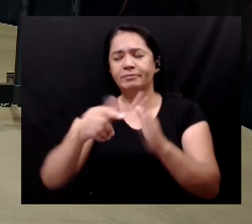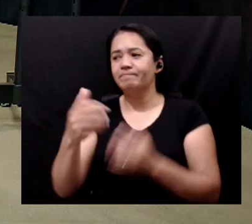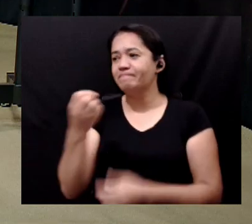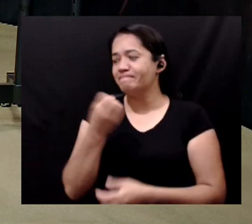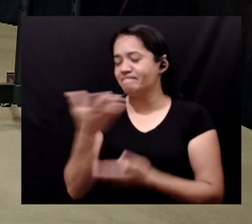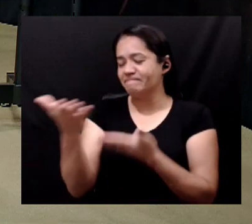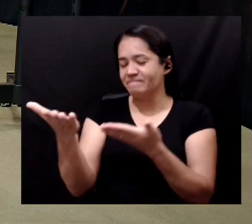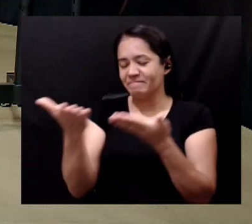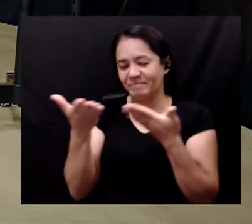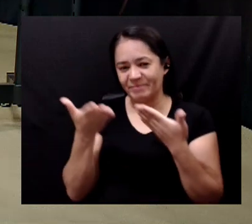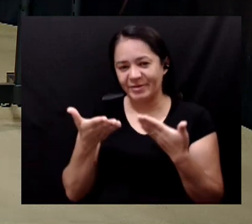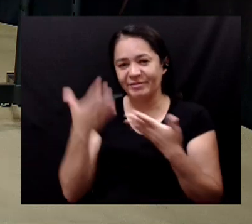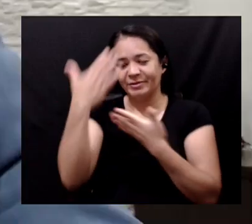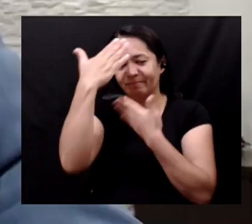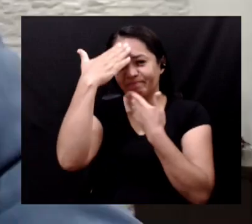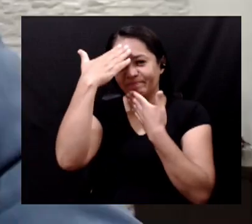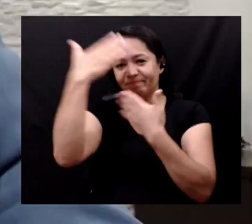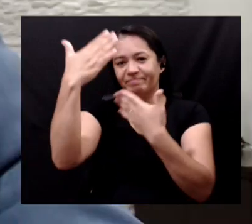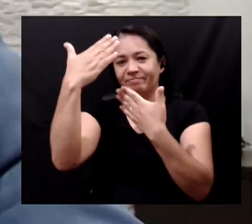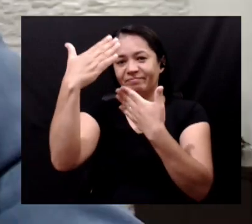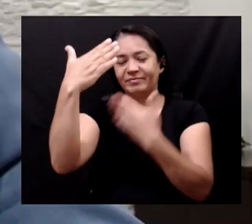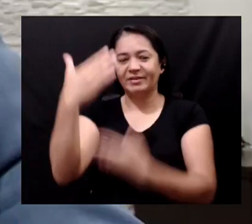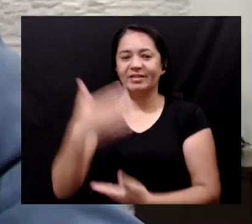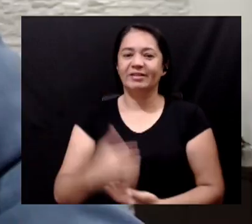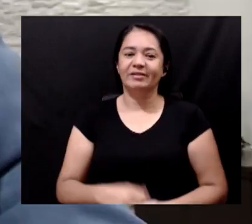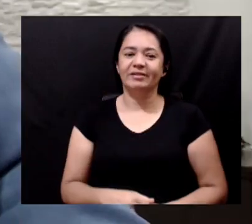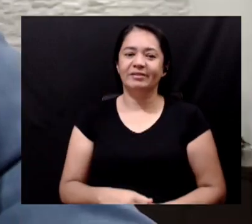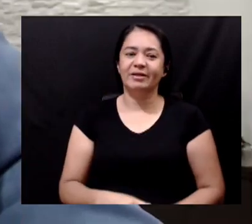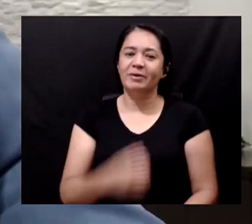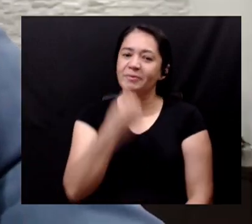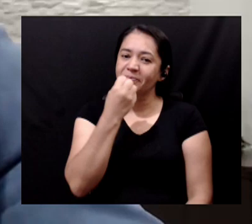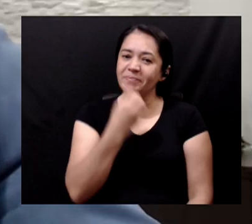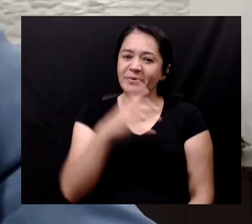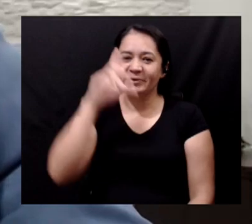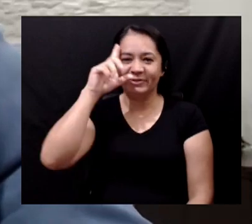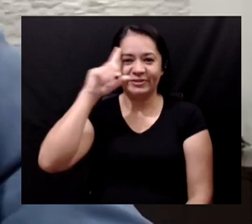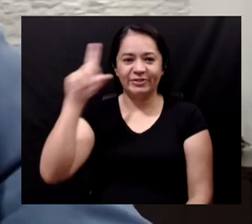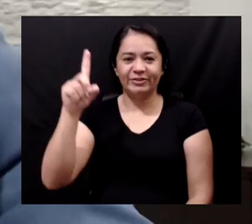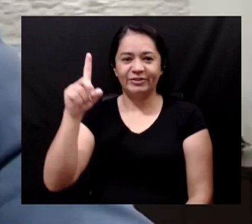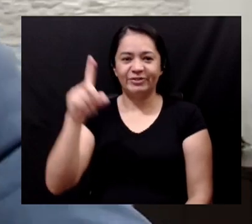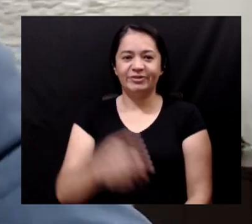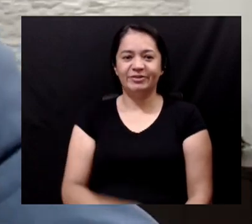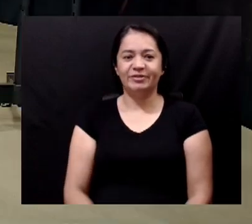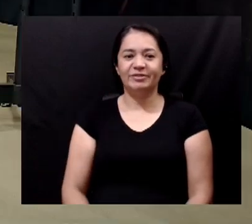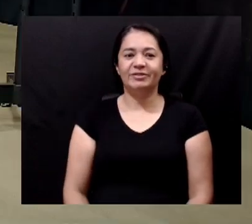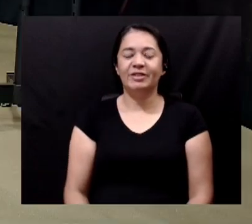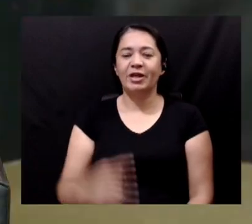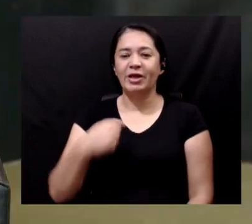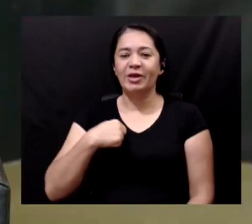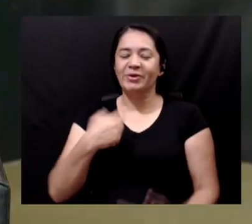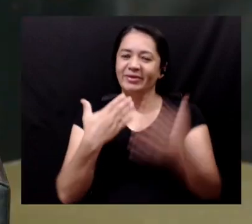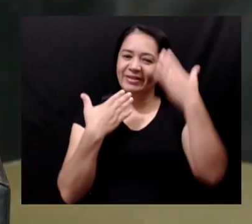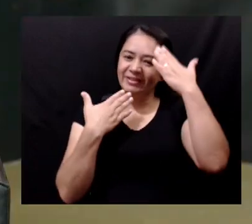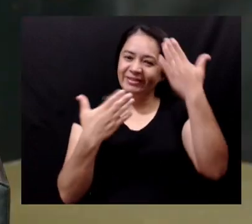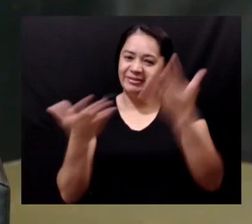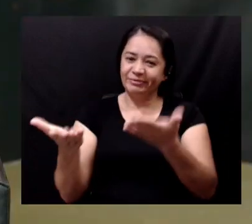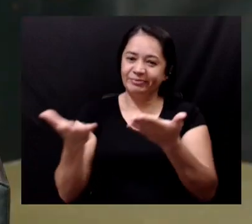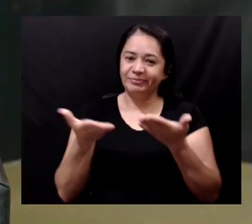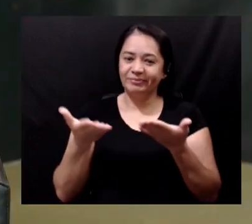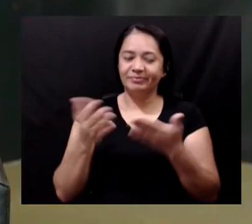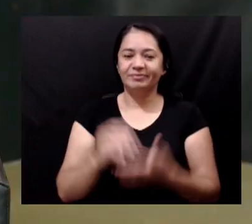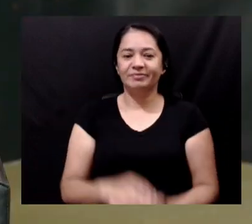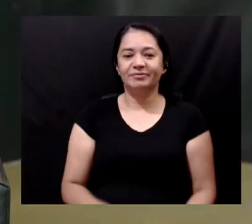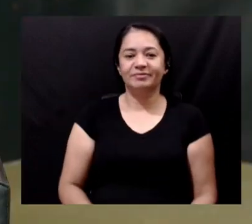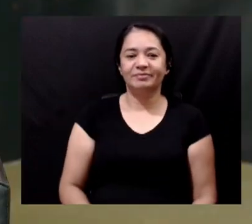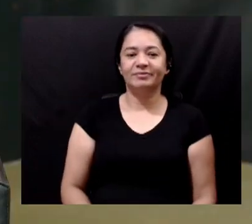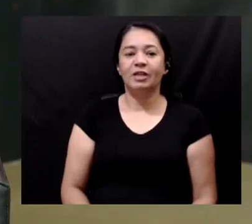obrigada pela sua presença. Bom dia. Bom dia, muito obrigado, eu que agradeço o convite. Muito bem. E você que está aí do outro lado